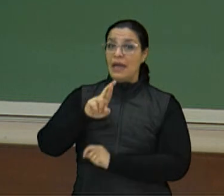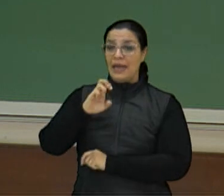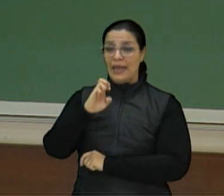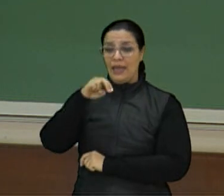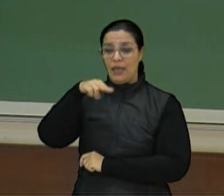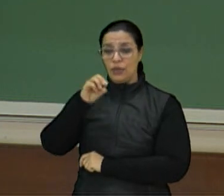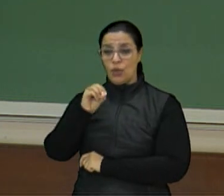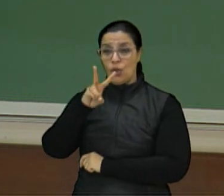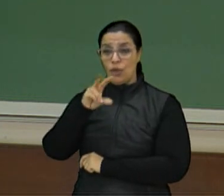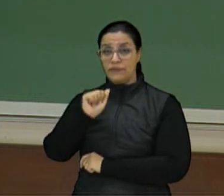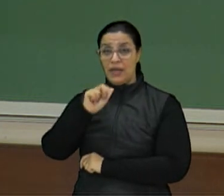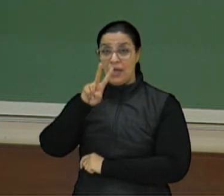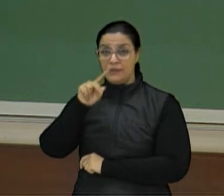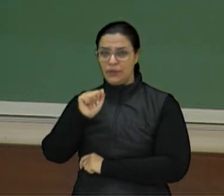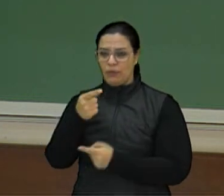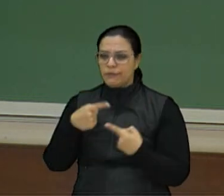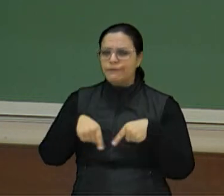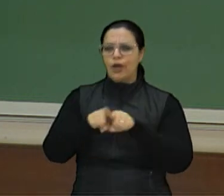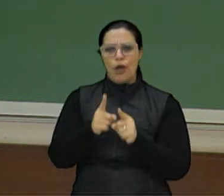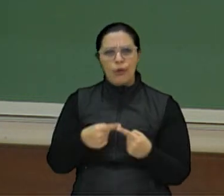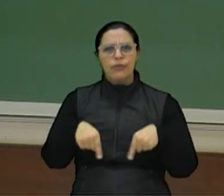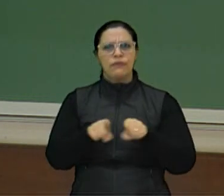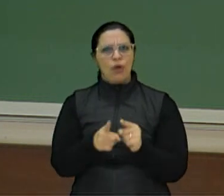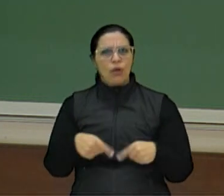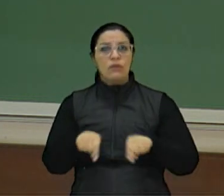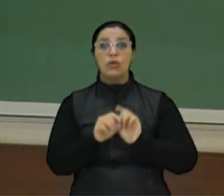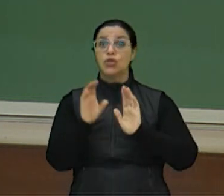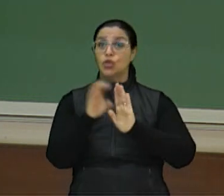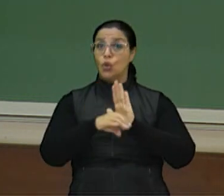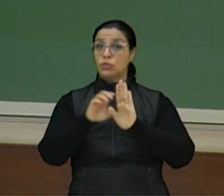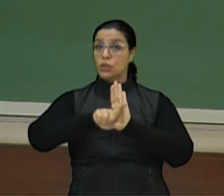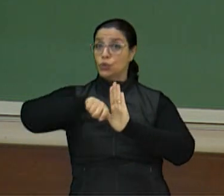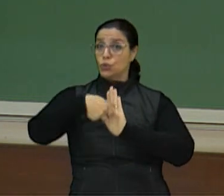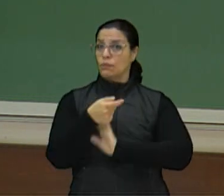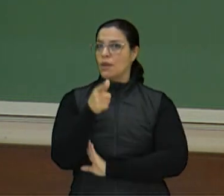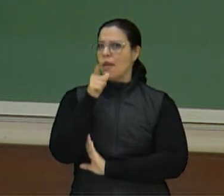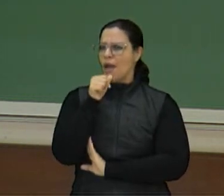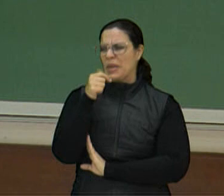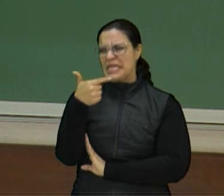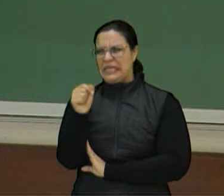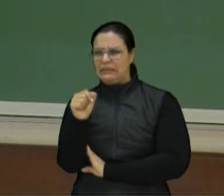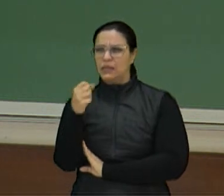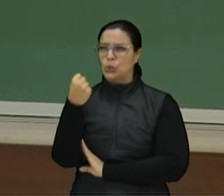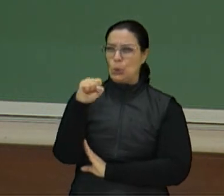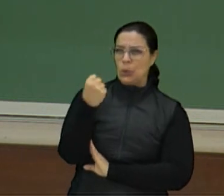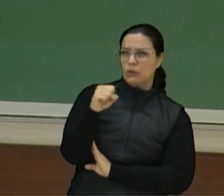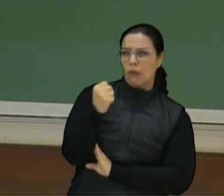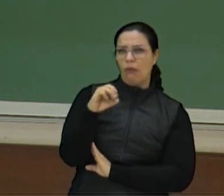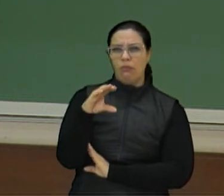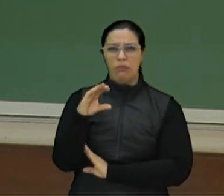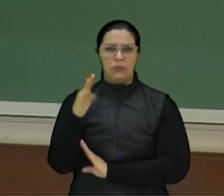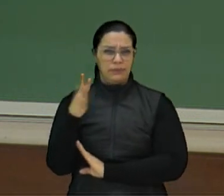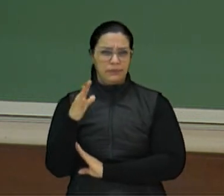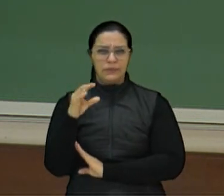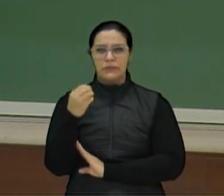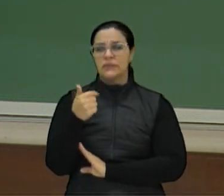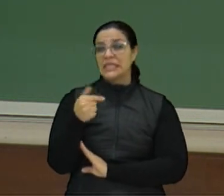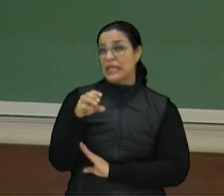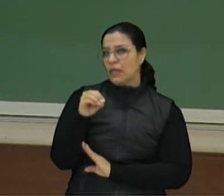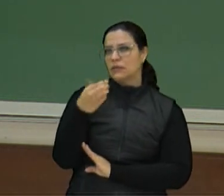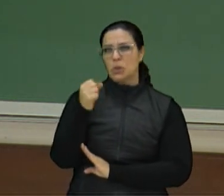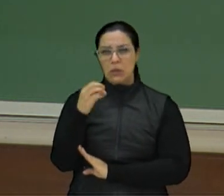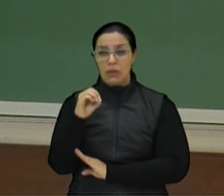Isso vai permanecer, essa repetição do conceito de água, 70, 80, era antes disso, claro. Nos